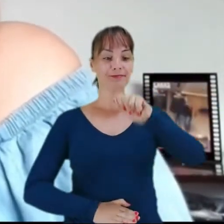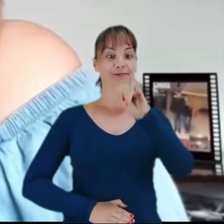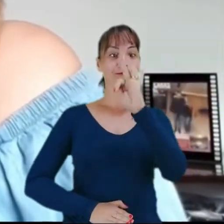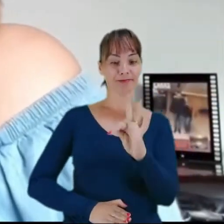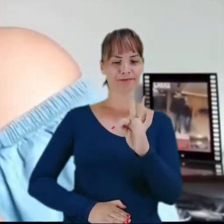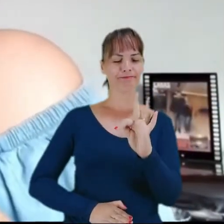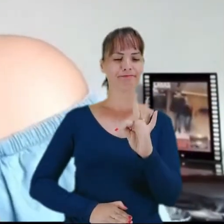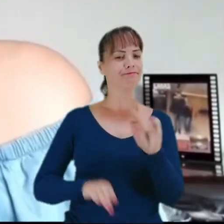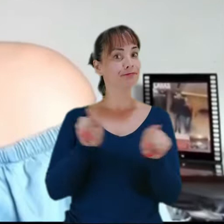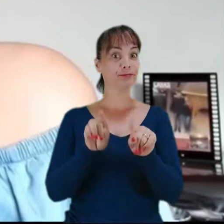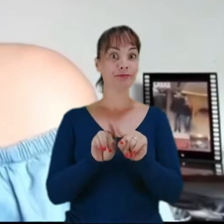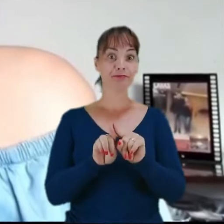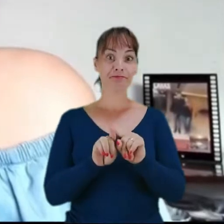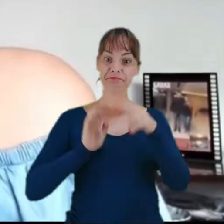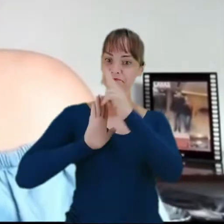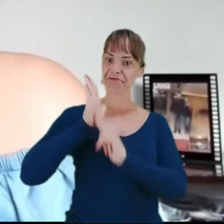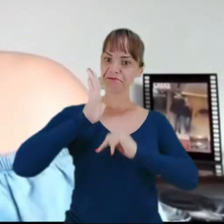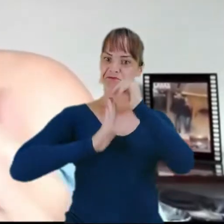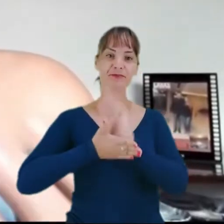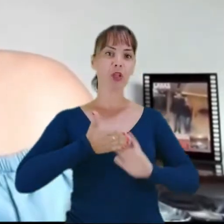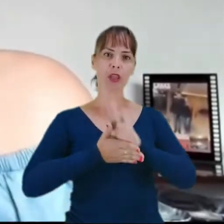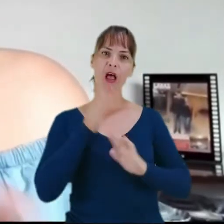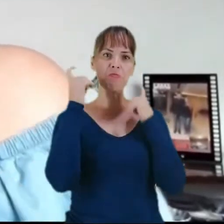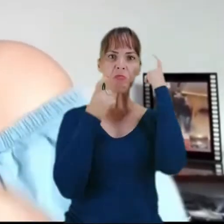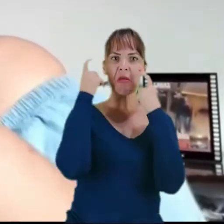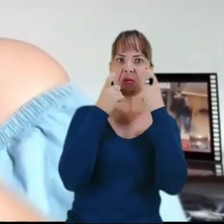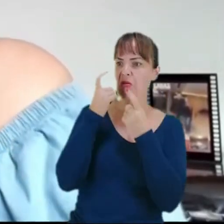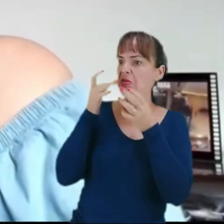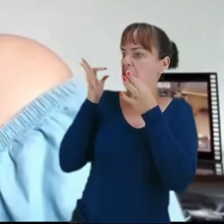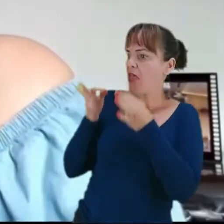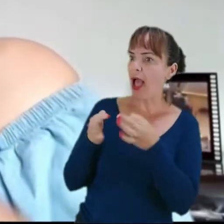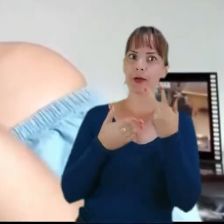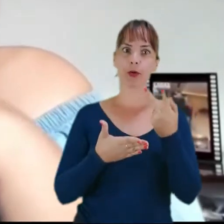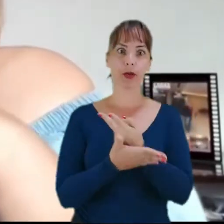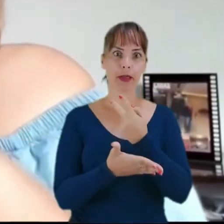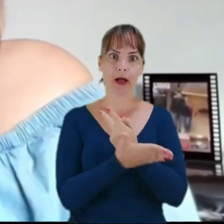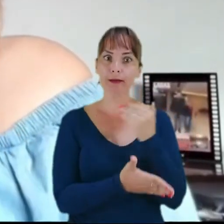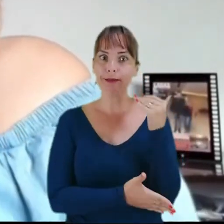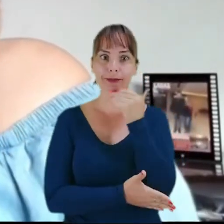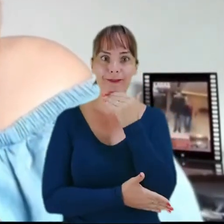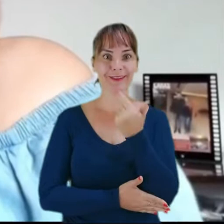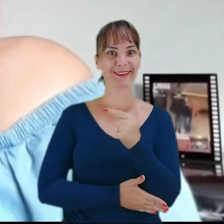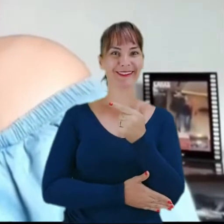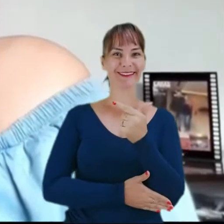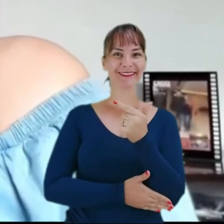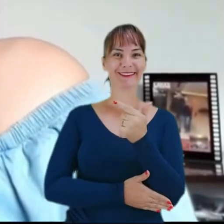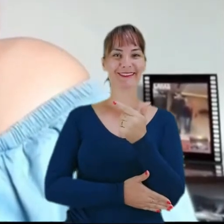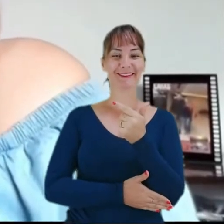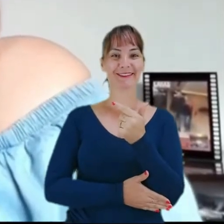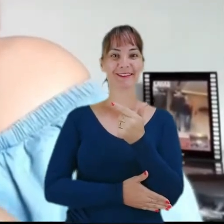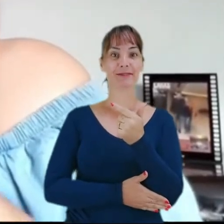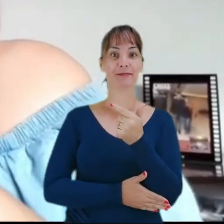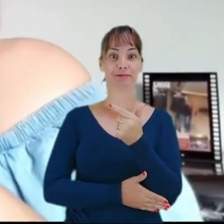quadro sem aquela preocupação se está certo, se o tamanho está certo. Enfim, os